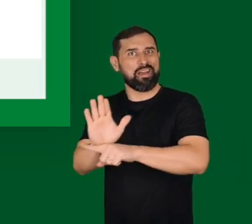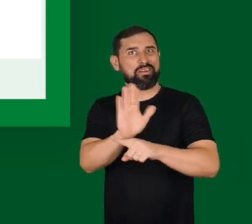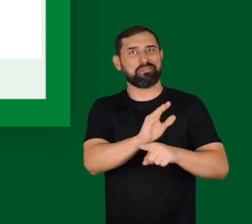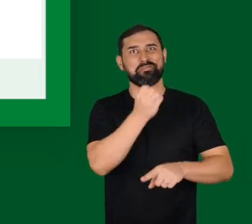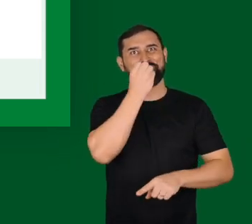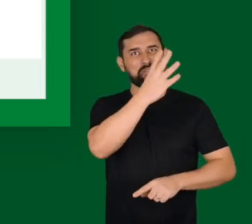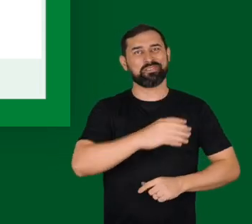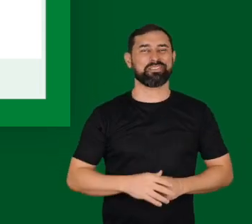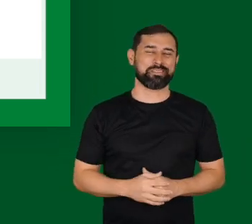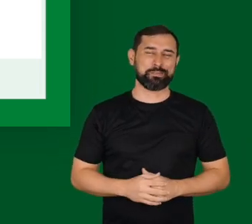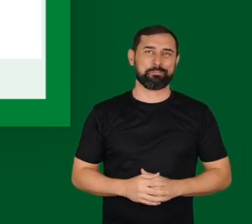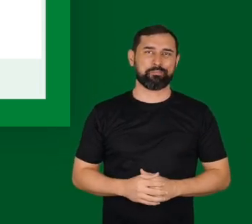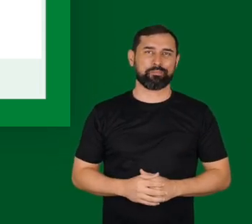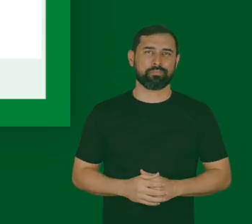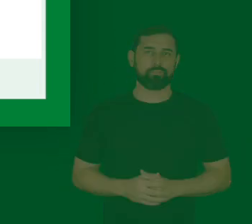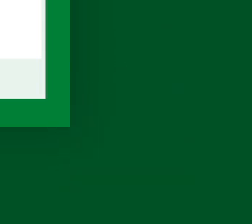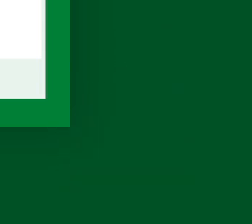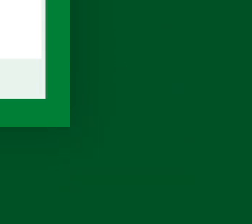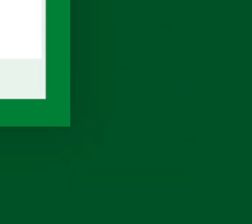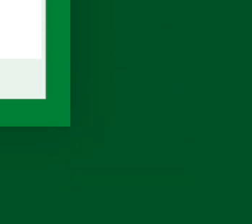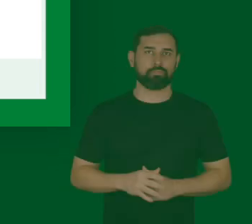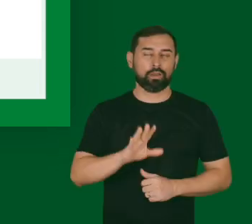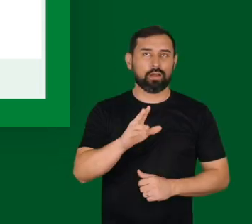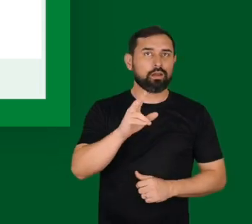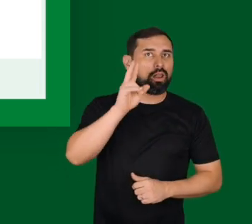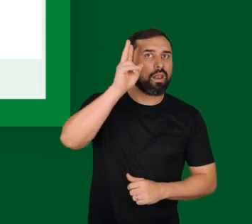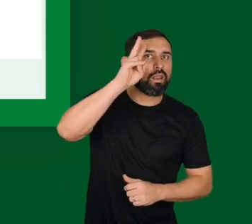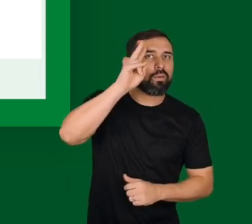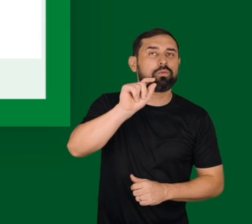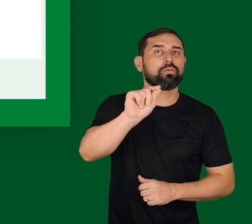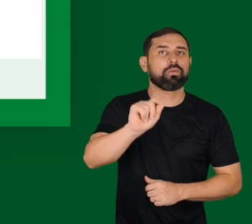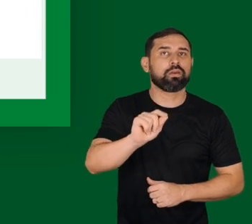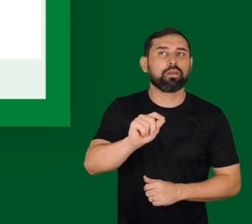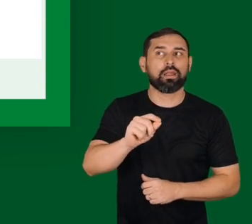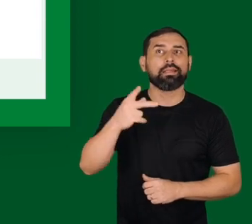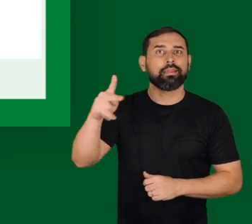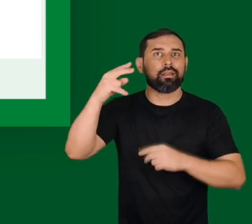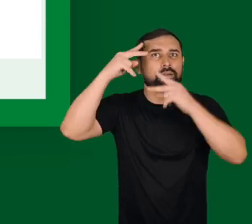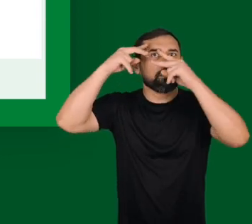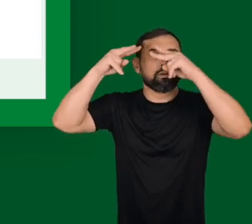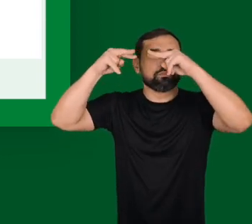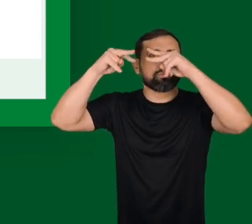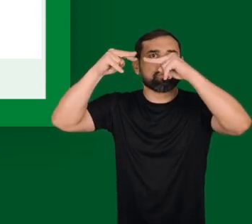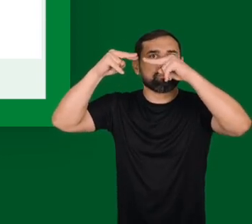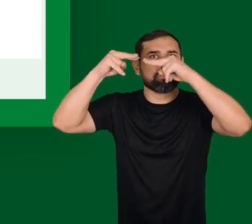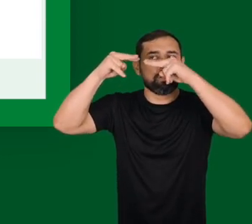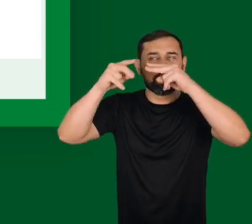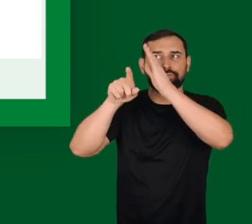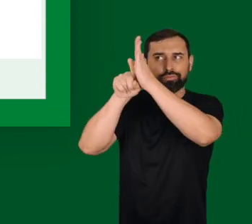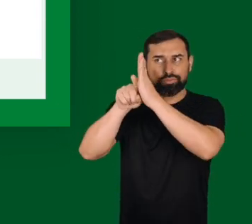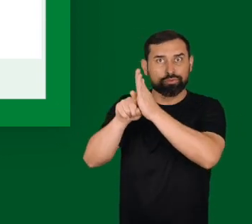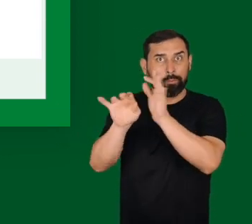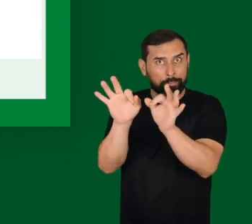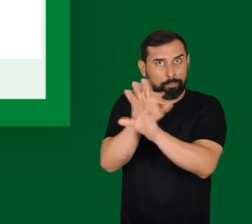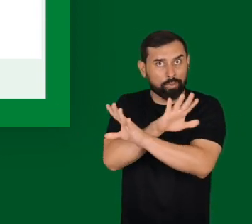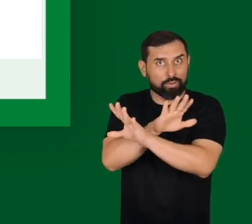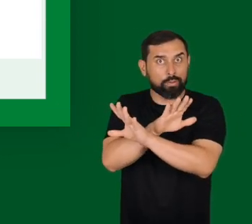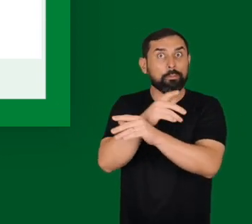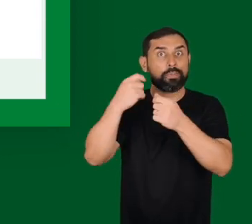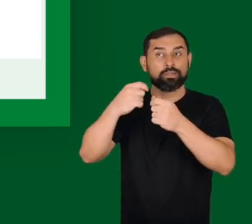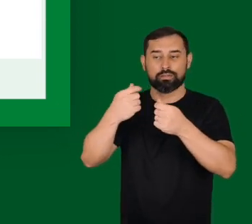década dos anos 2000, né? Lembrar sempre, gente, o exame físico, depois da parte neurológica, vamos olhar